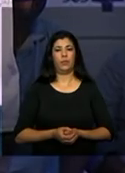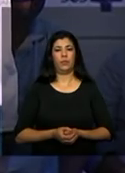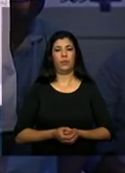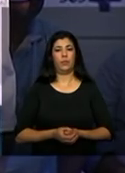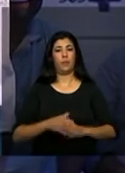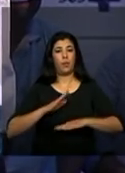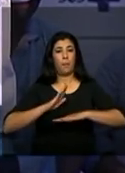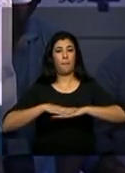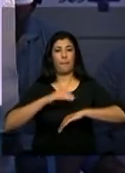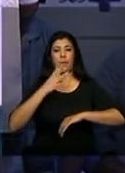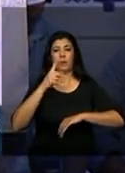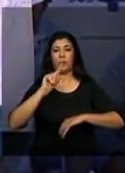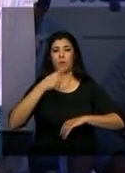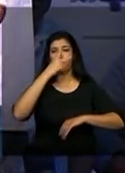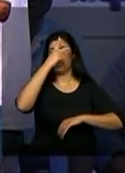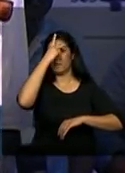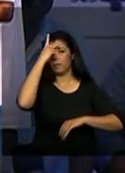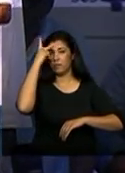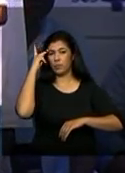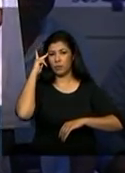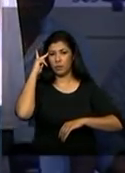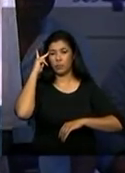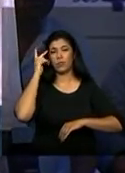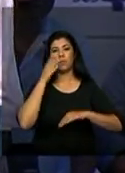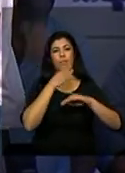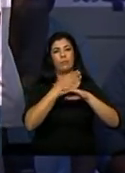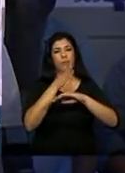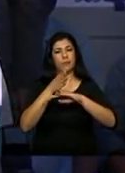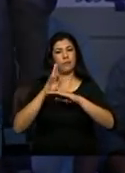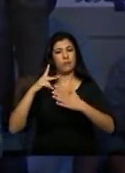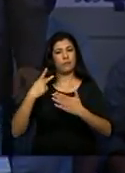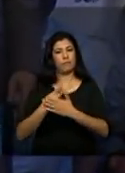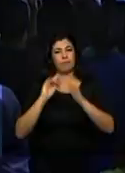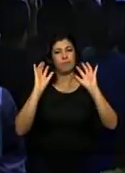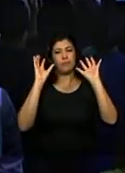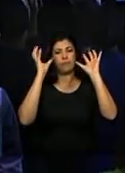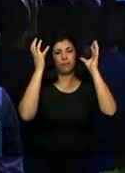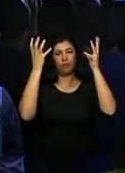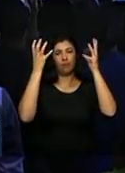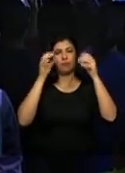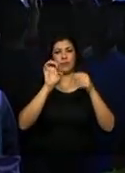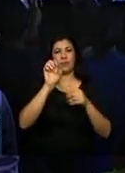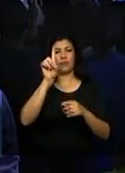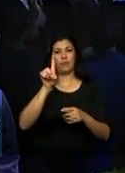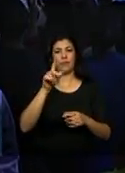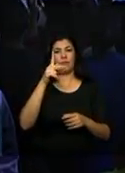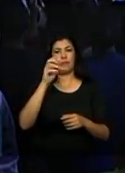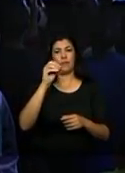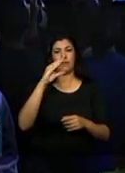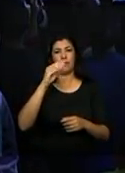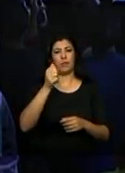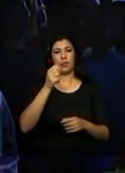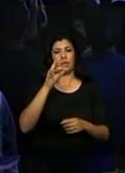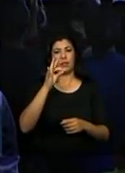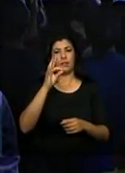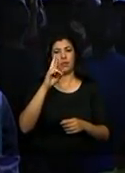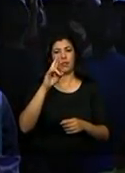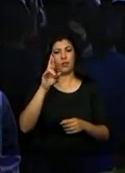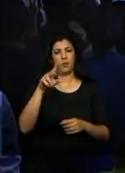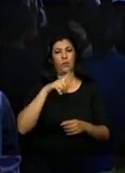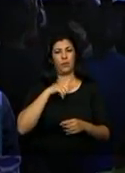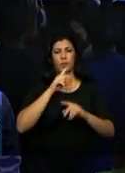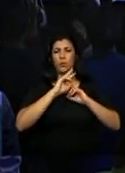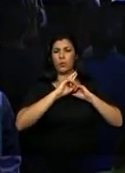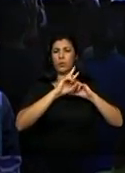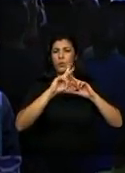Mais de 4 mil catadores participam do evento. A Expo Catadores e a Feira de Negócio traz uma série